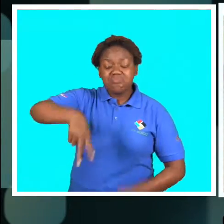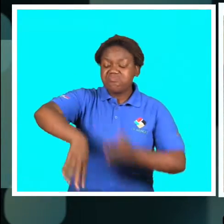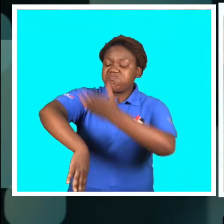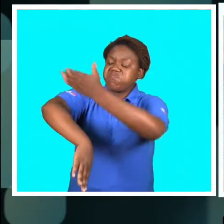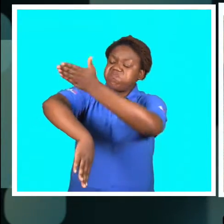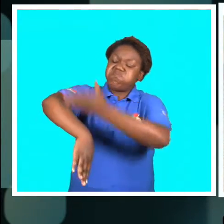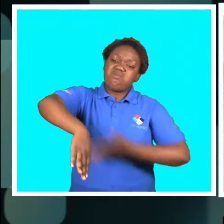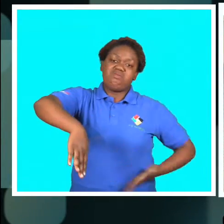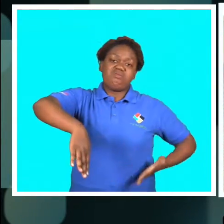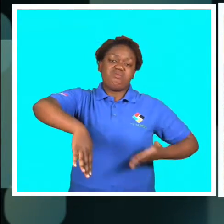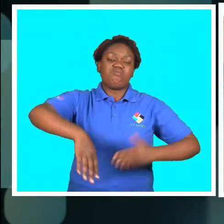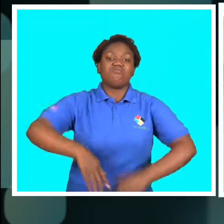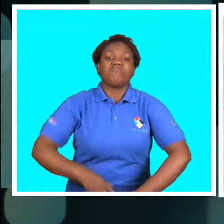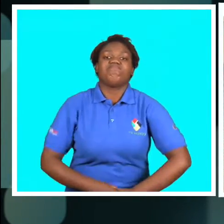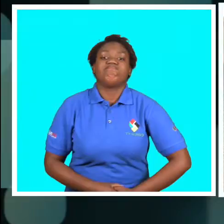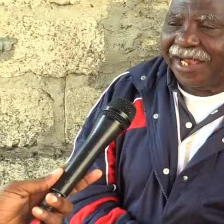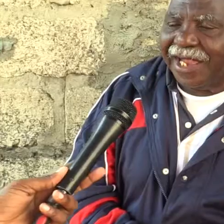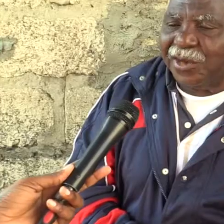amputada.